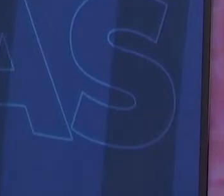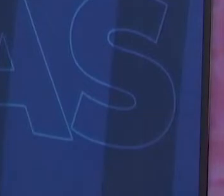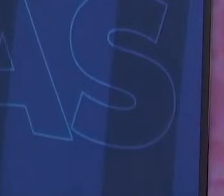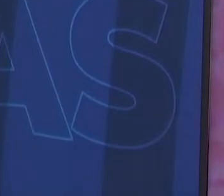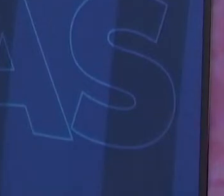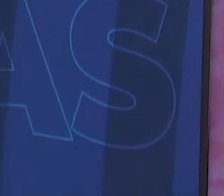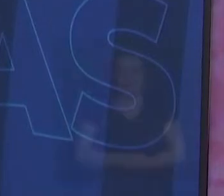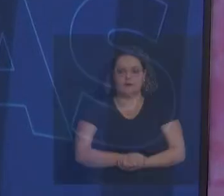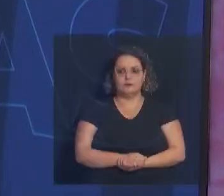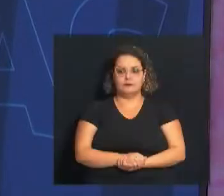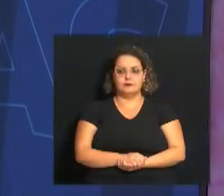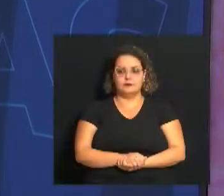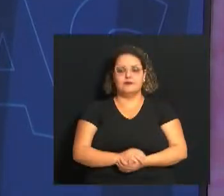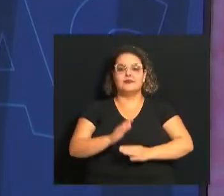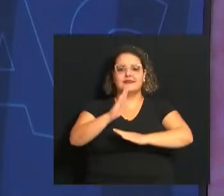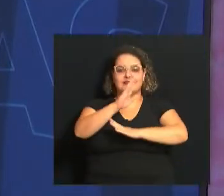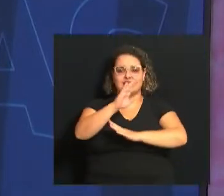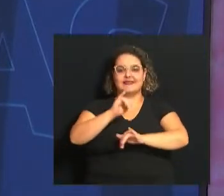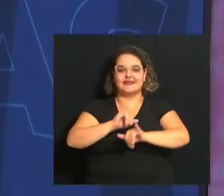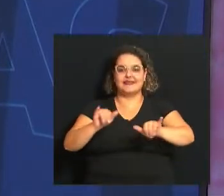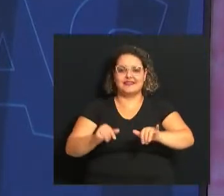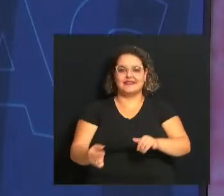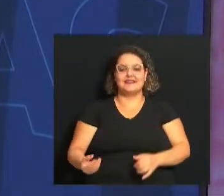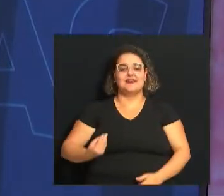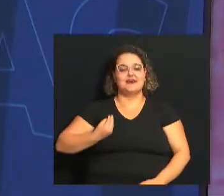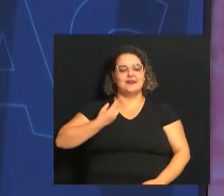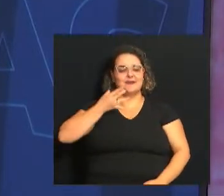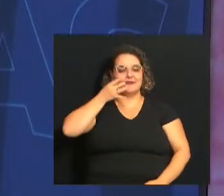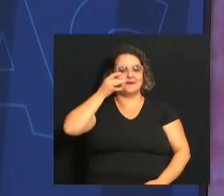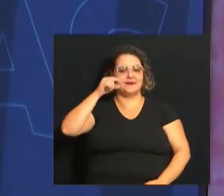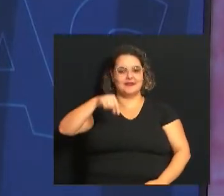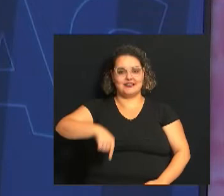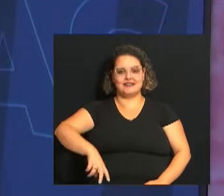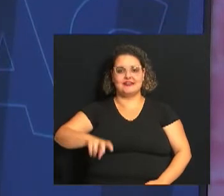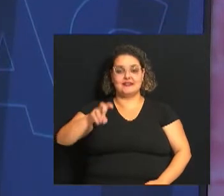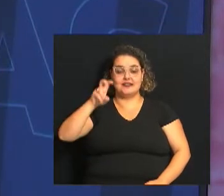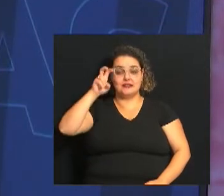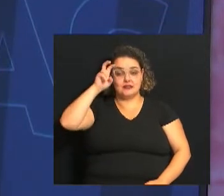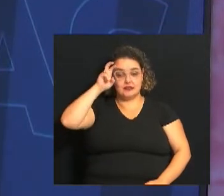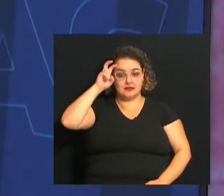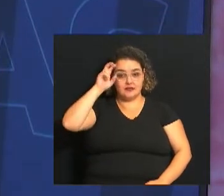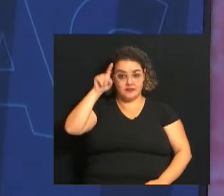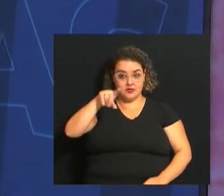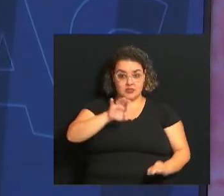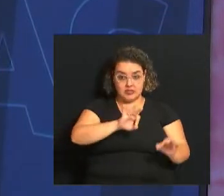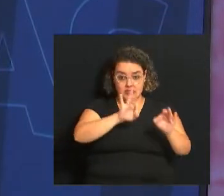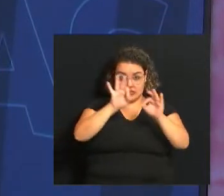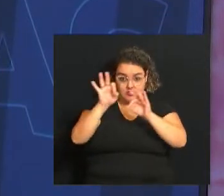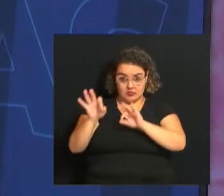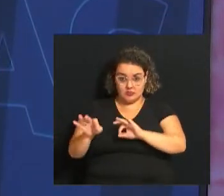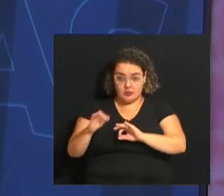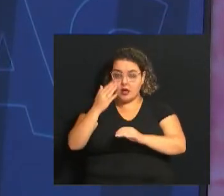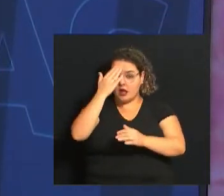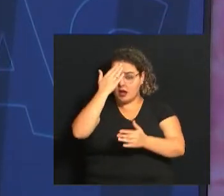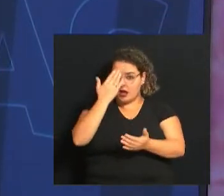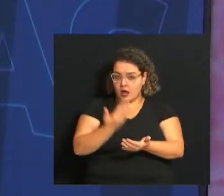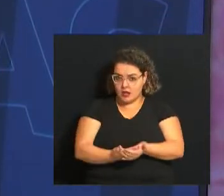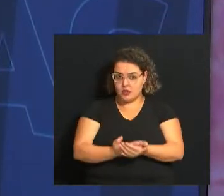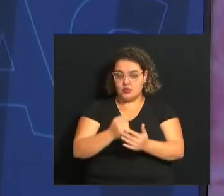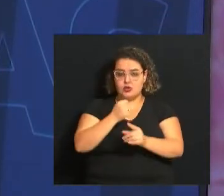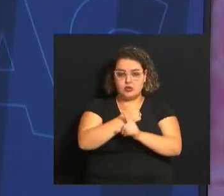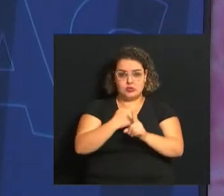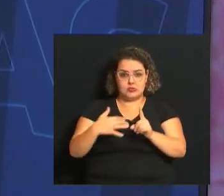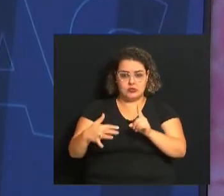Câmara Notícia de volta ao vivo nesta quinta-feira. Você que está nos acompanhando, acredita que a sociedade